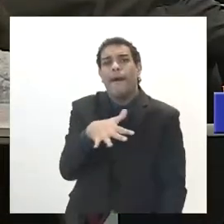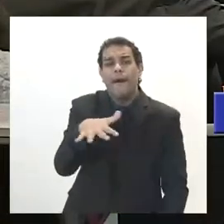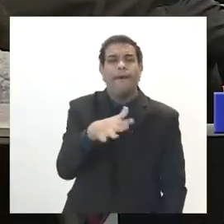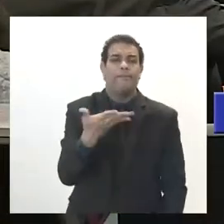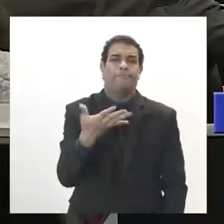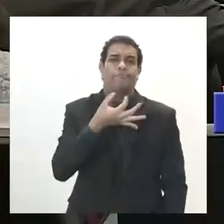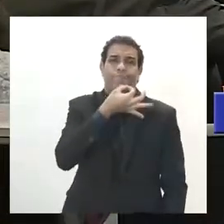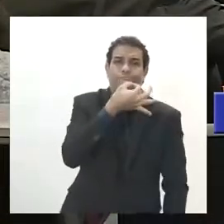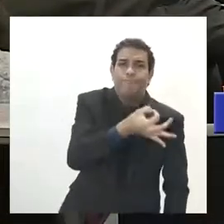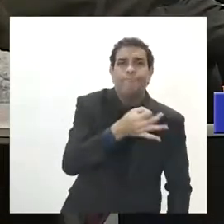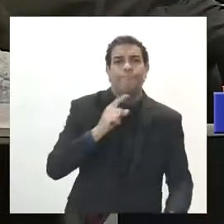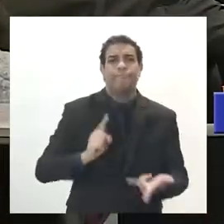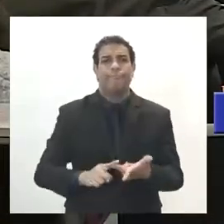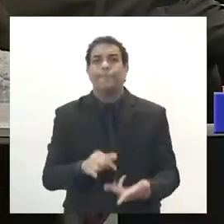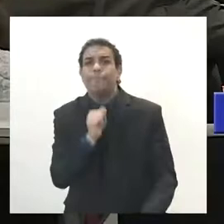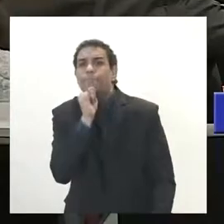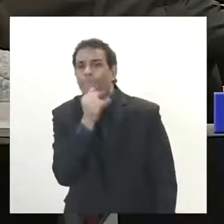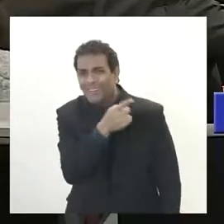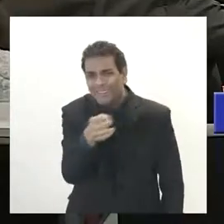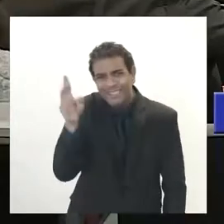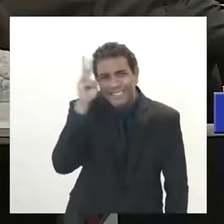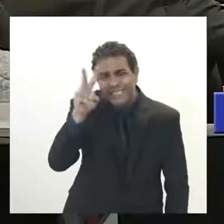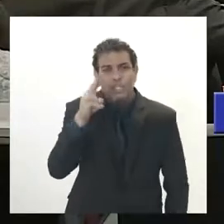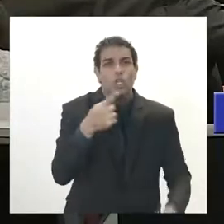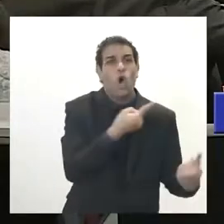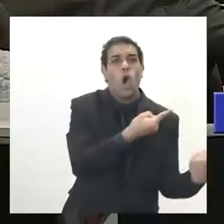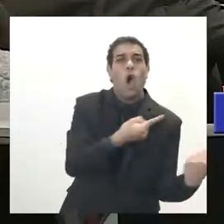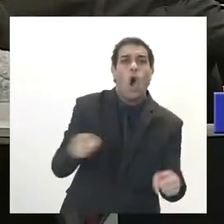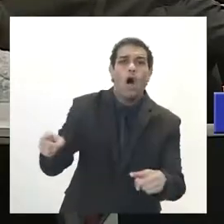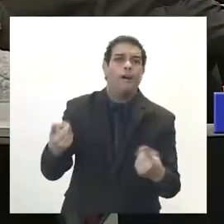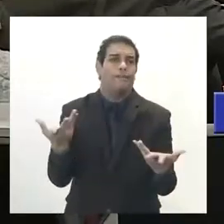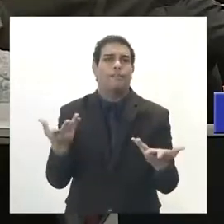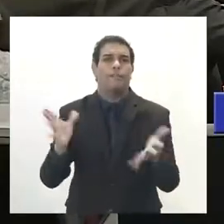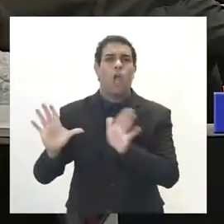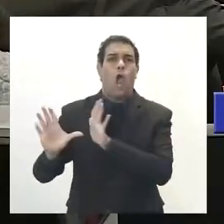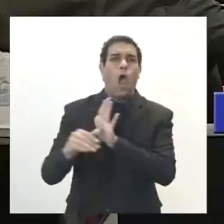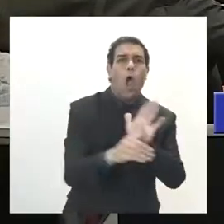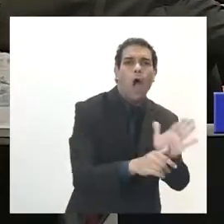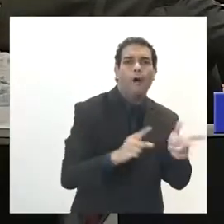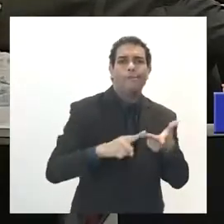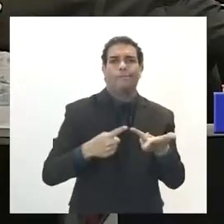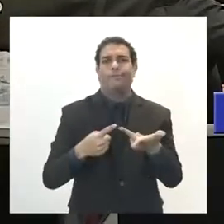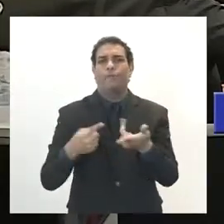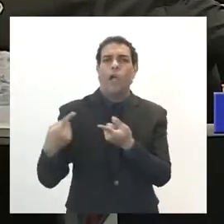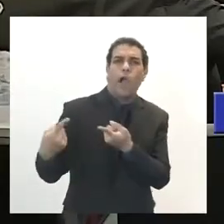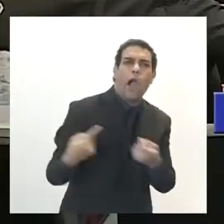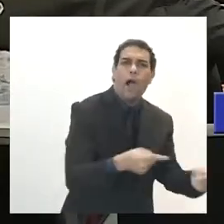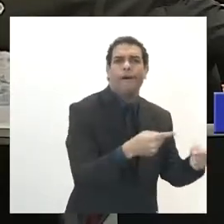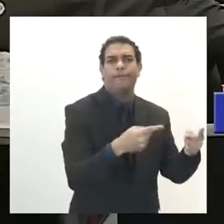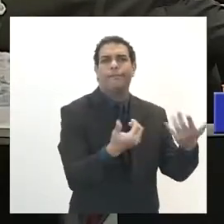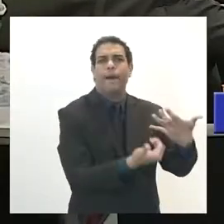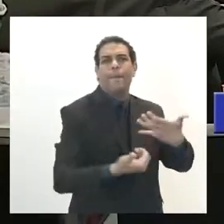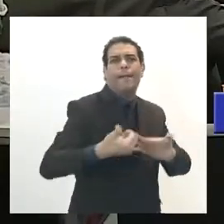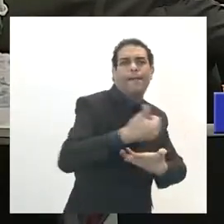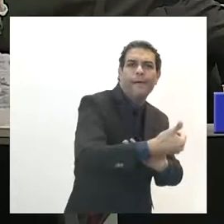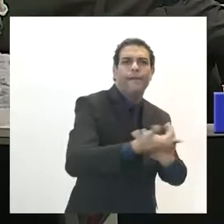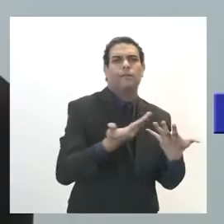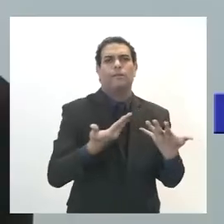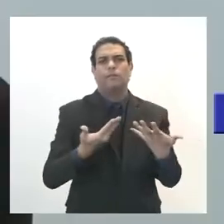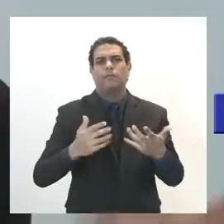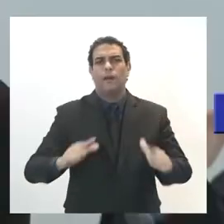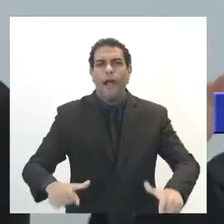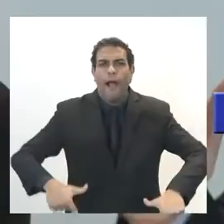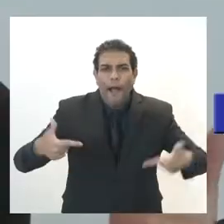afirmações como por exemplo combate à corrupção corte enfrentamento a privilégios maior agilidade